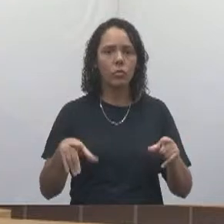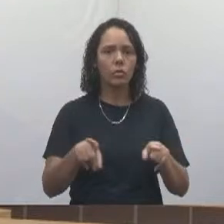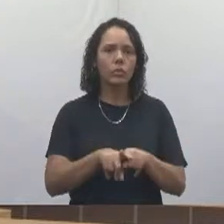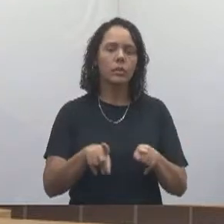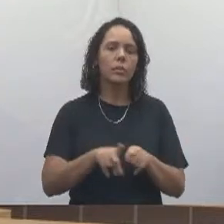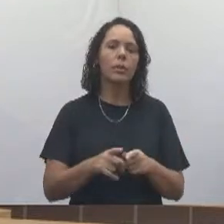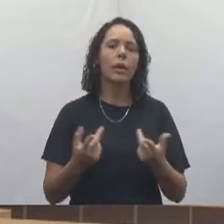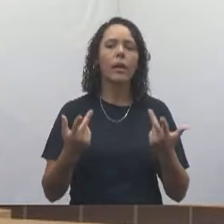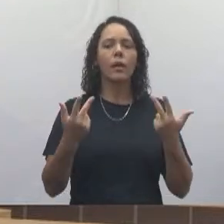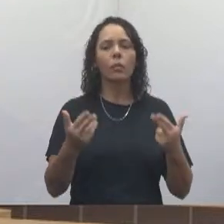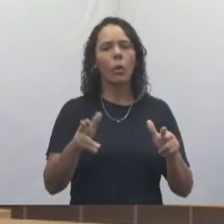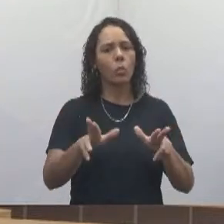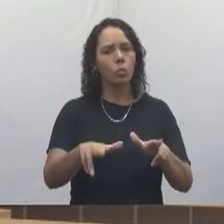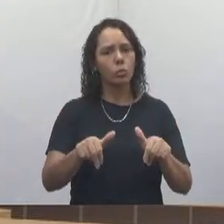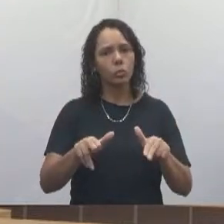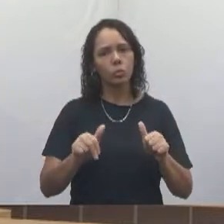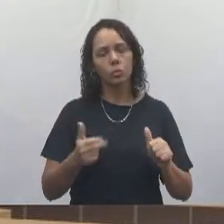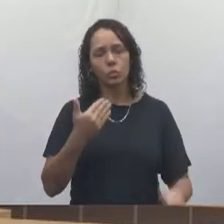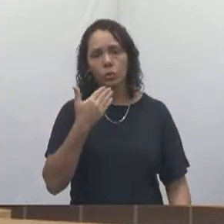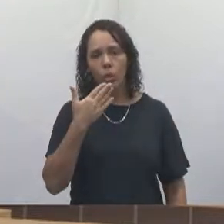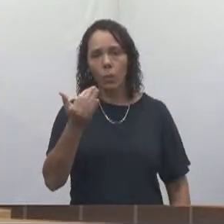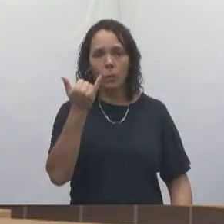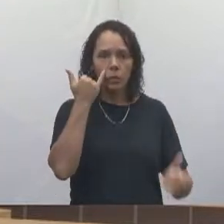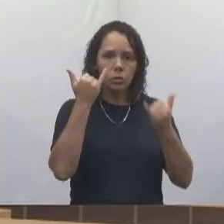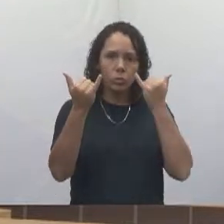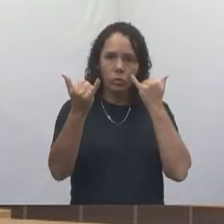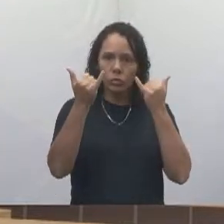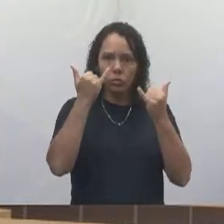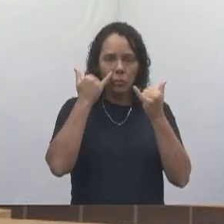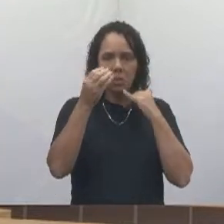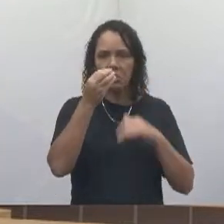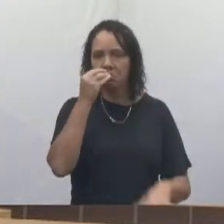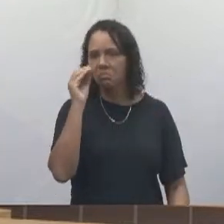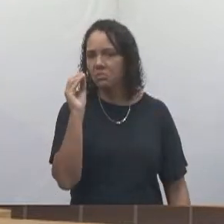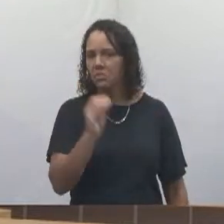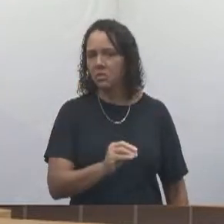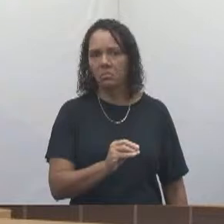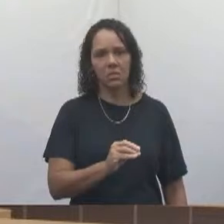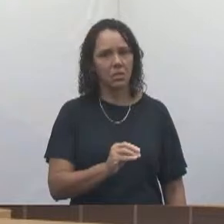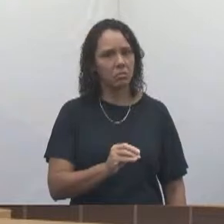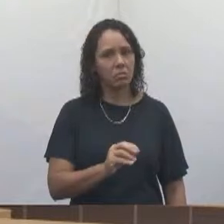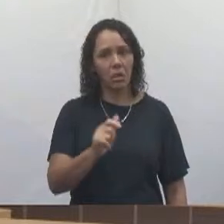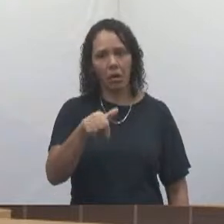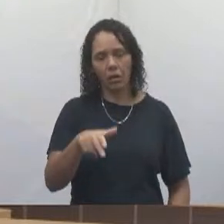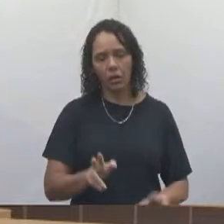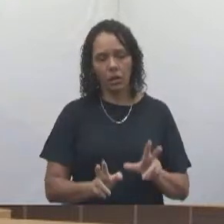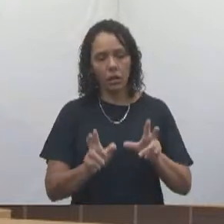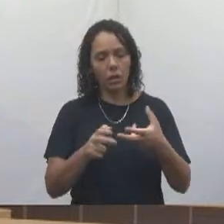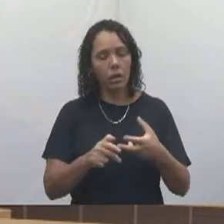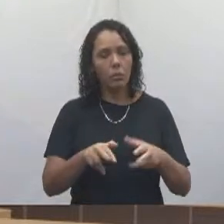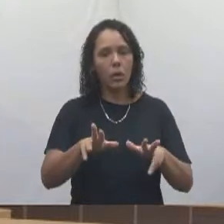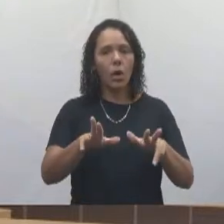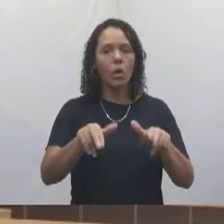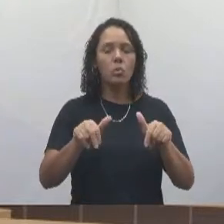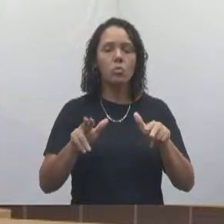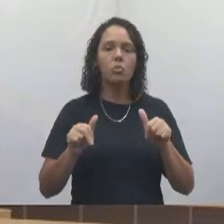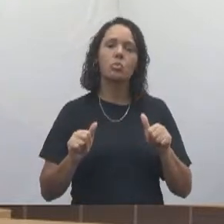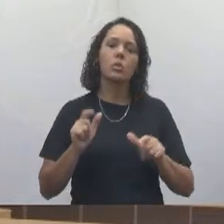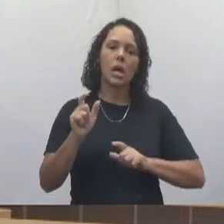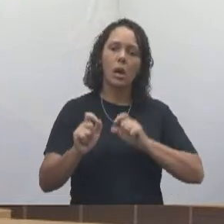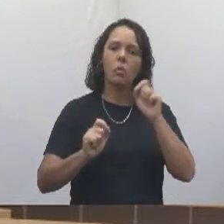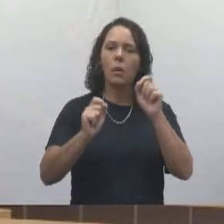casa, nunca um pedido de informação foi recusado. Nesta casa, nunca um pedido de